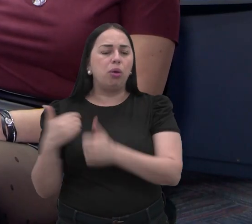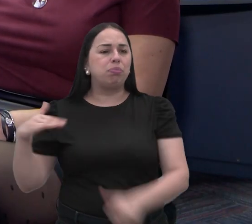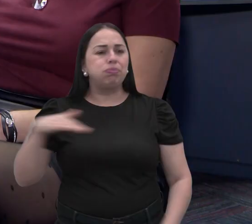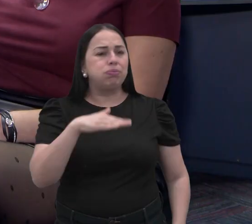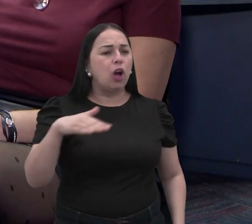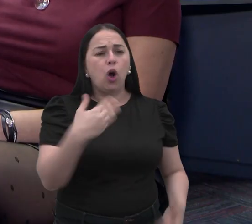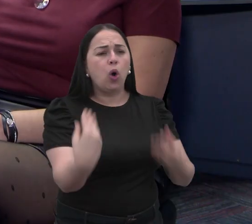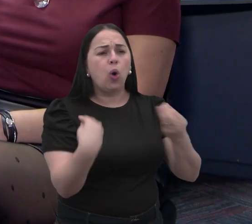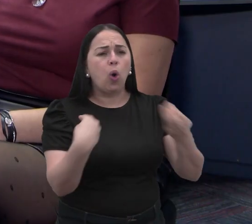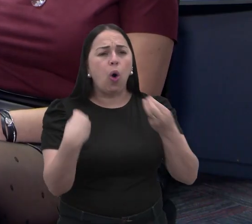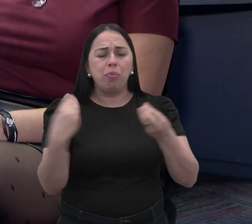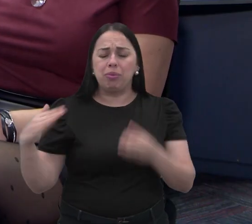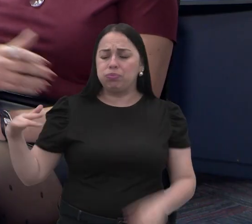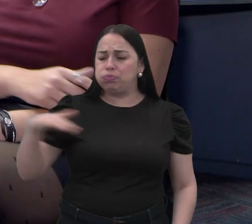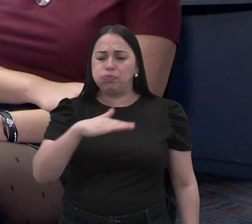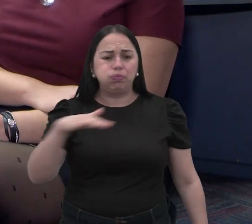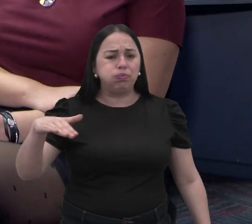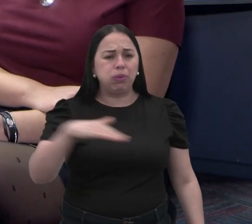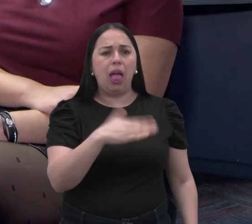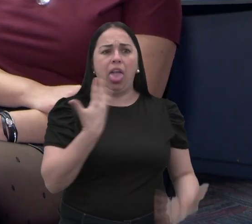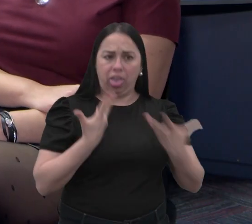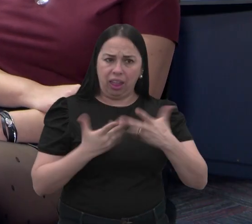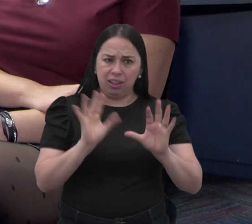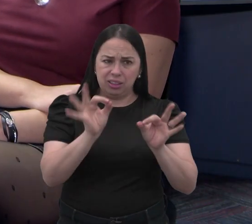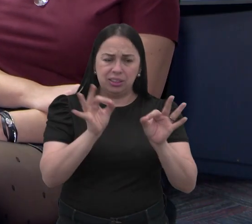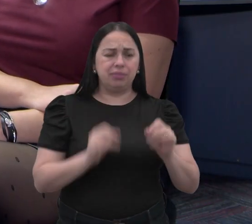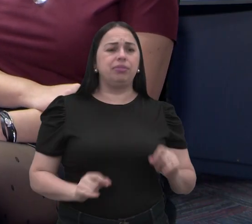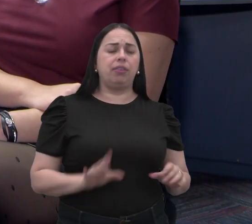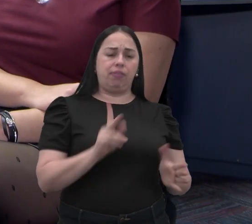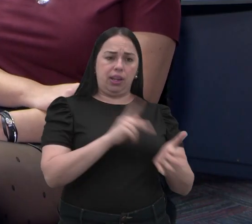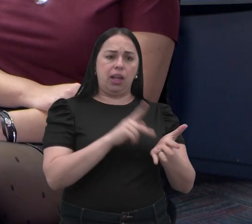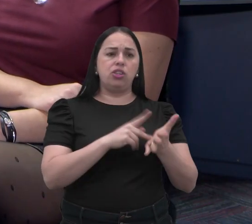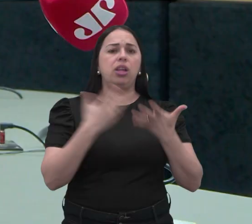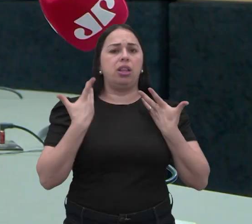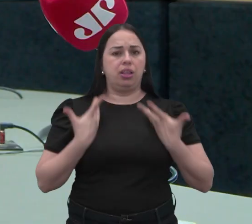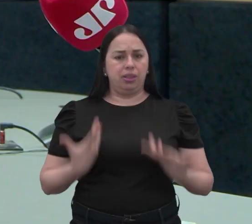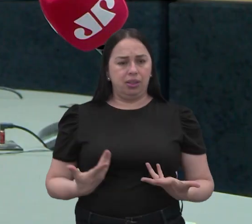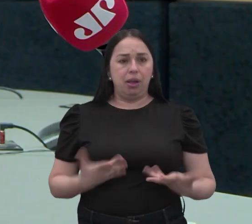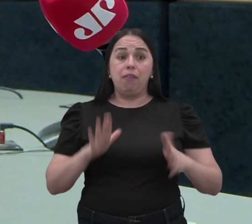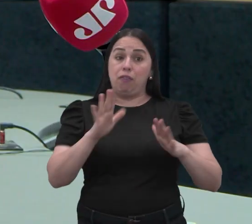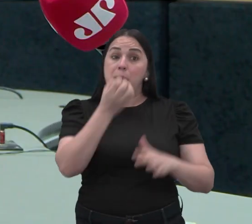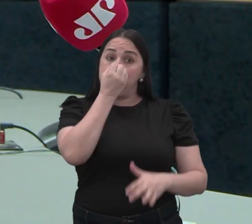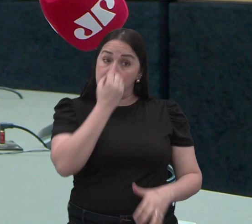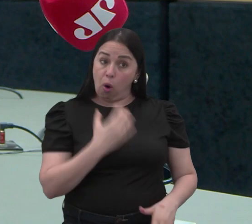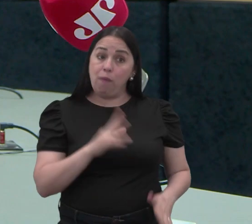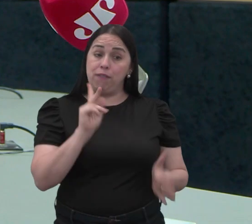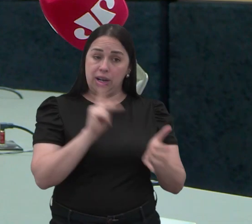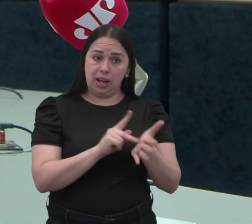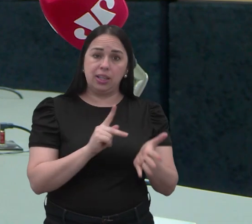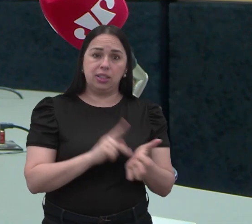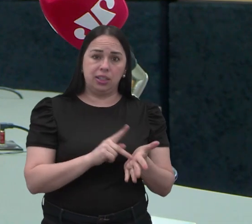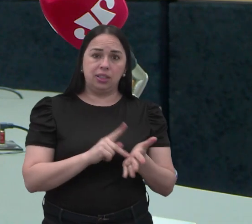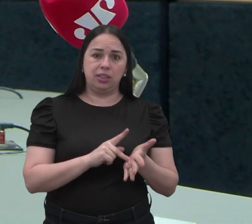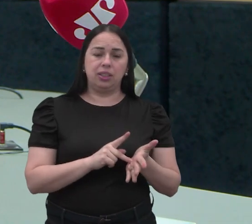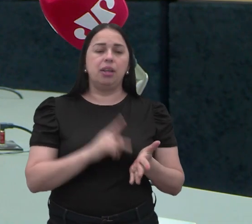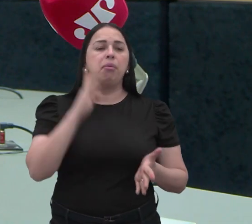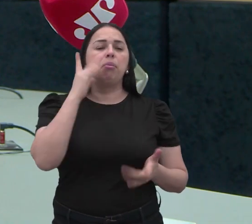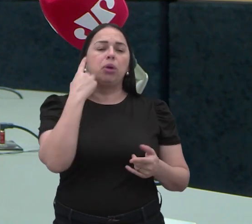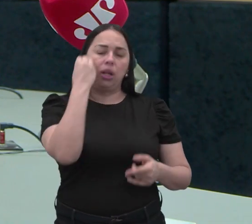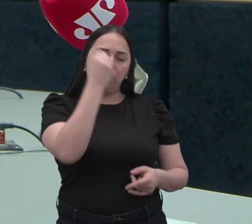ônibus, como que foi esse trajeto, esse percurso? Cansativo, né? Foi bem cansativo. Valeu a pena do ponto de vista